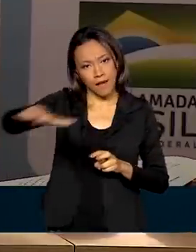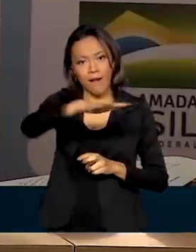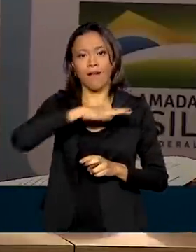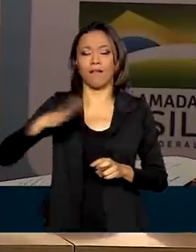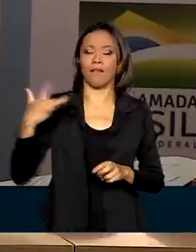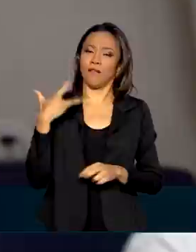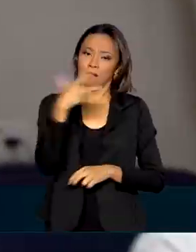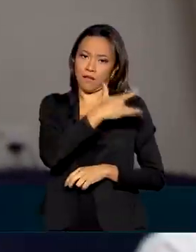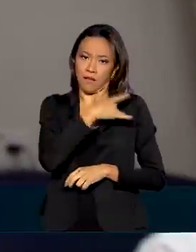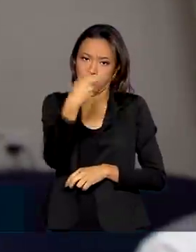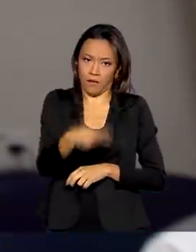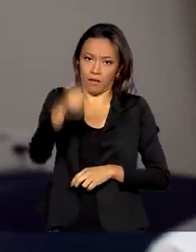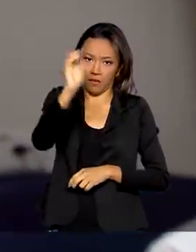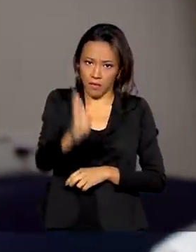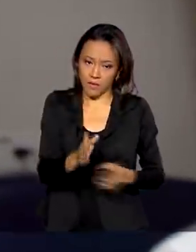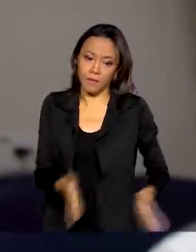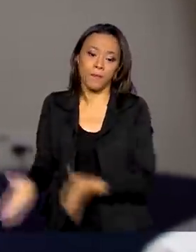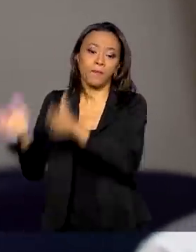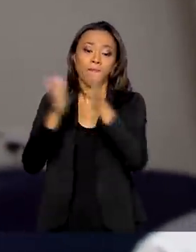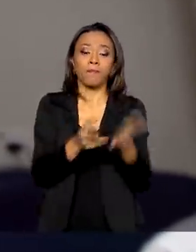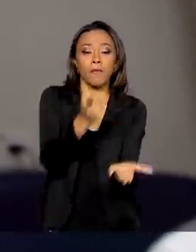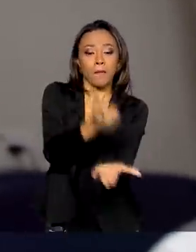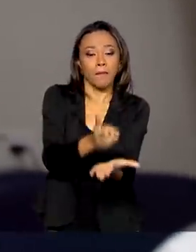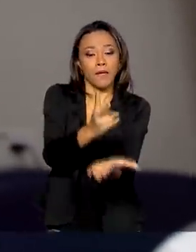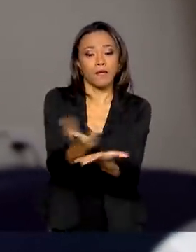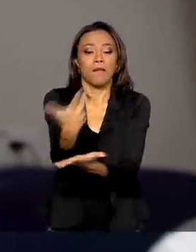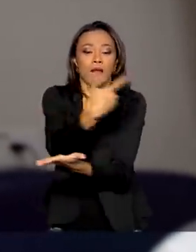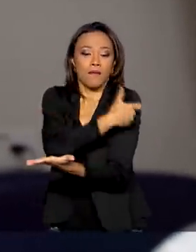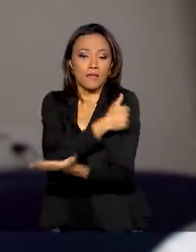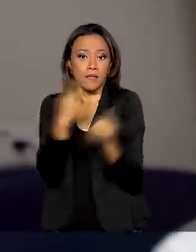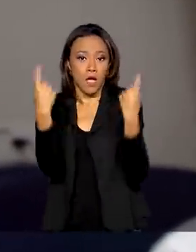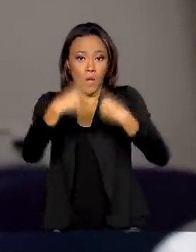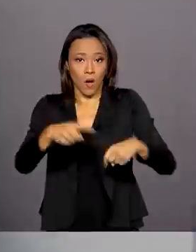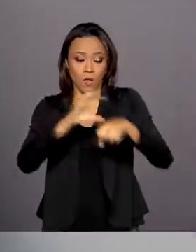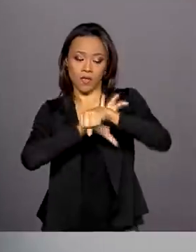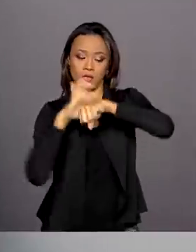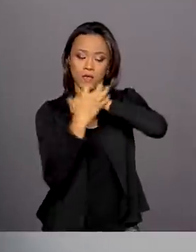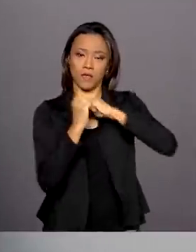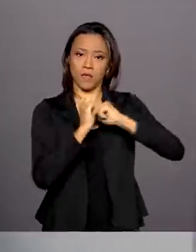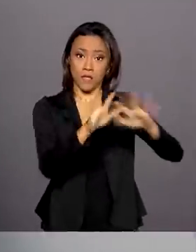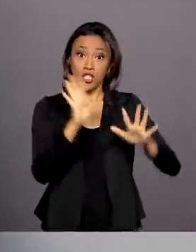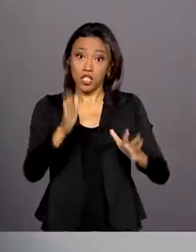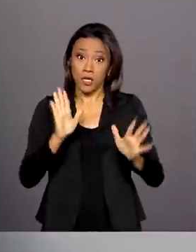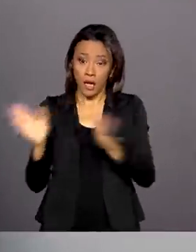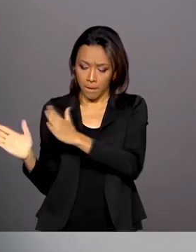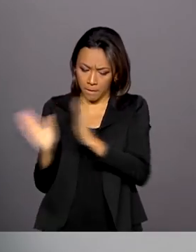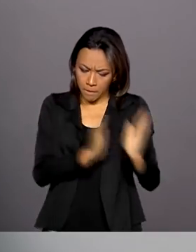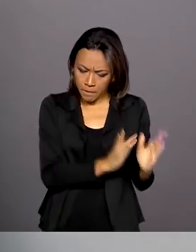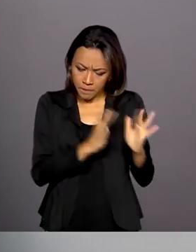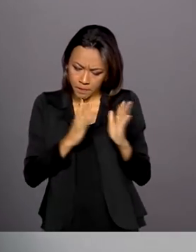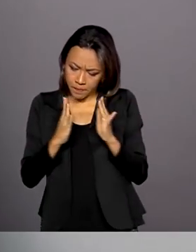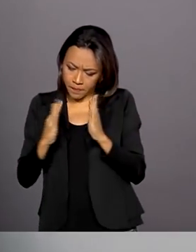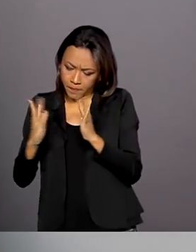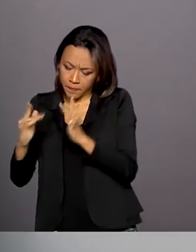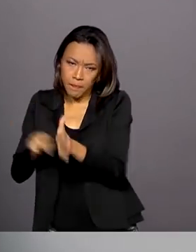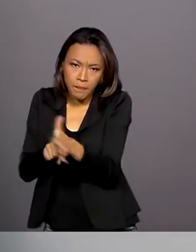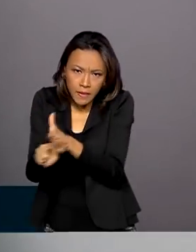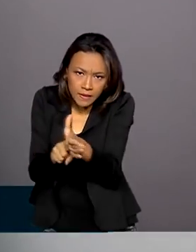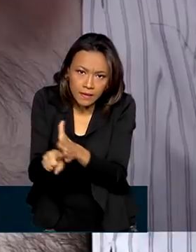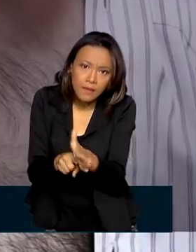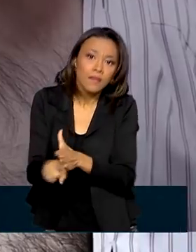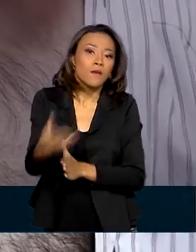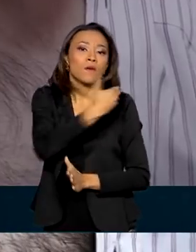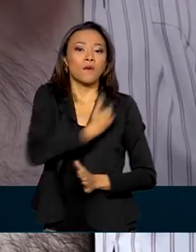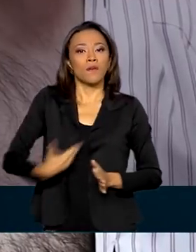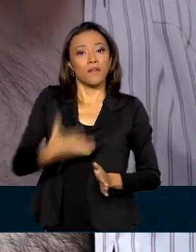pública brasileira. E mesmo que a vacina contra a Covid-19 esteja na fase de pesquisas, o governo federal já trabalha com